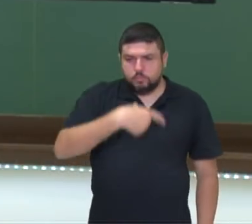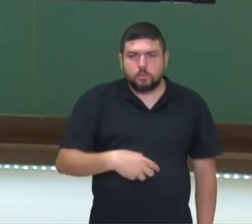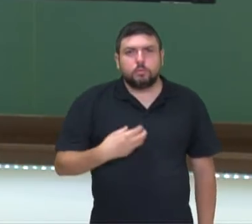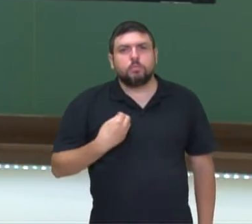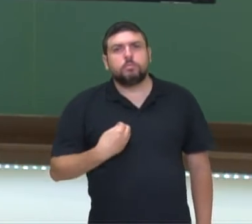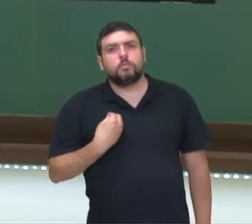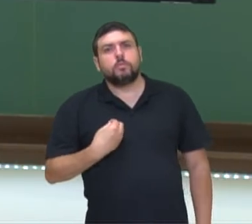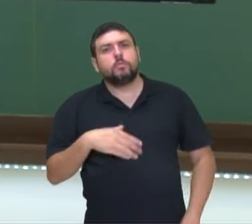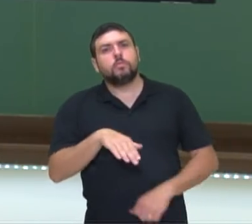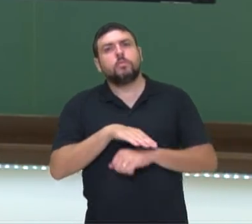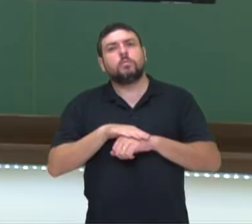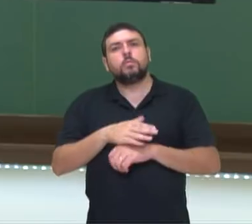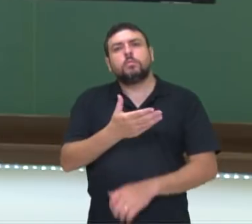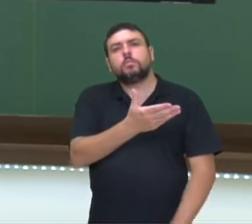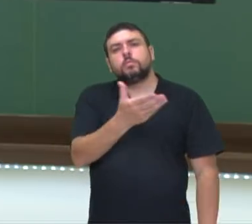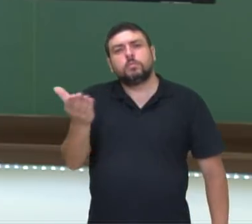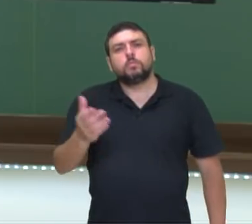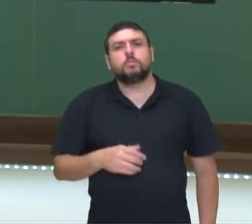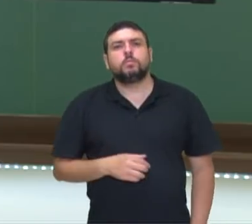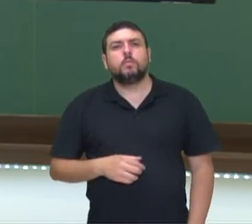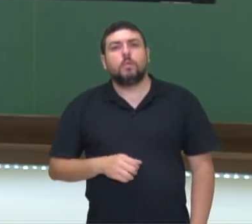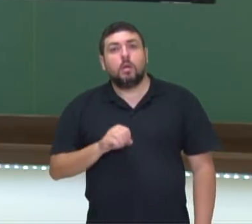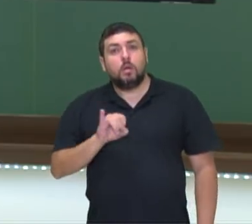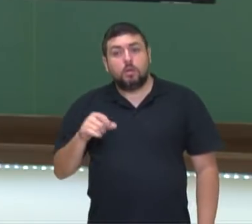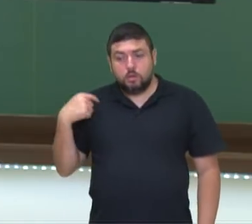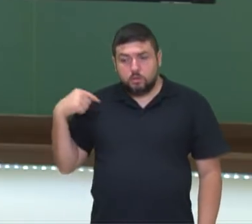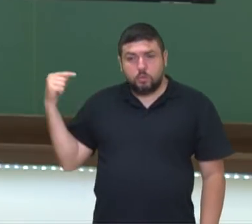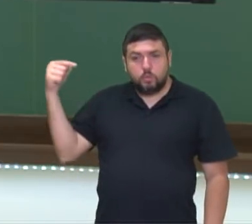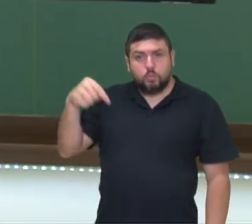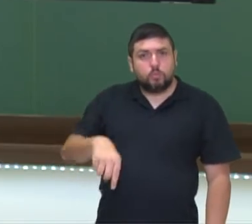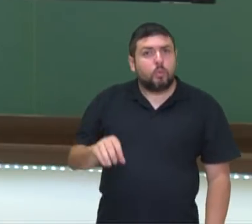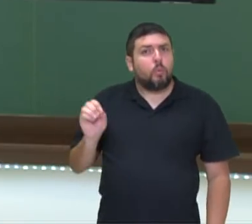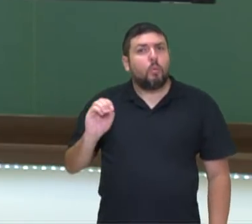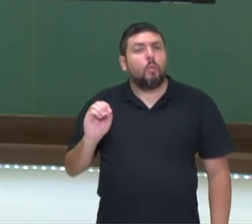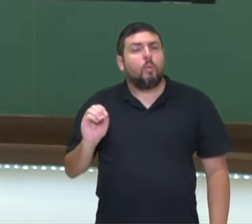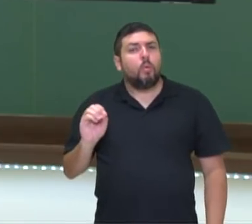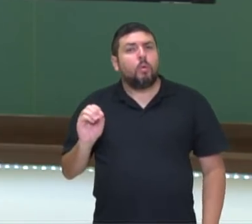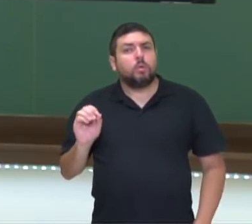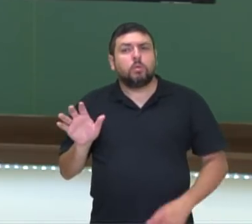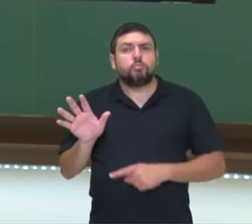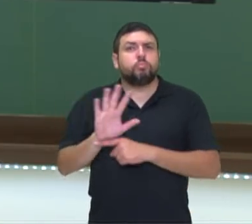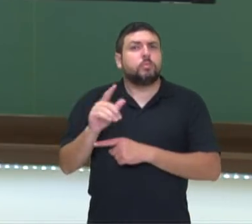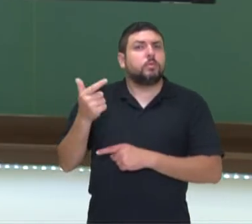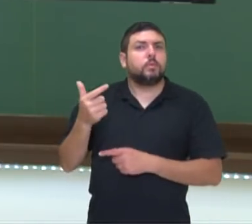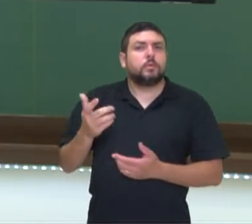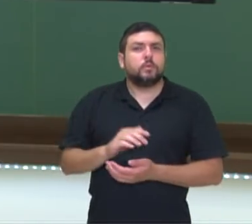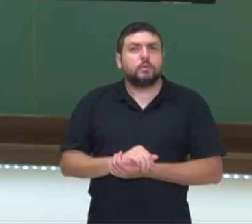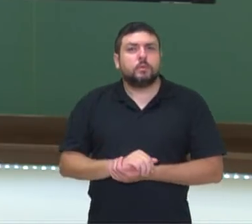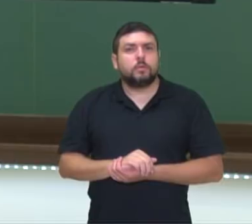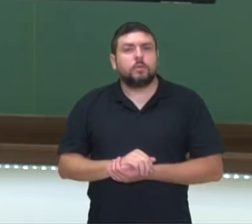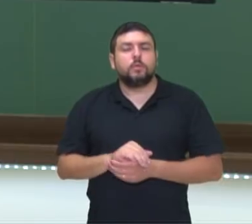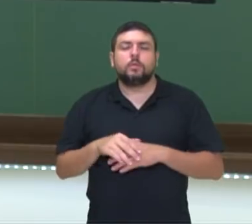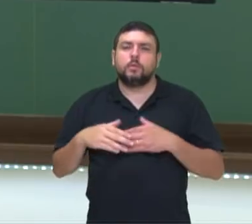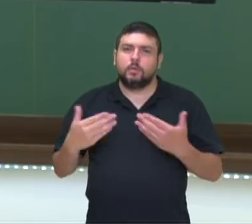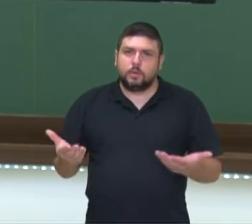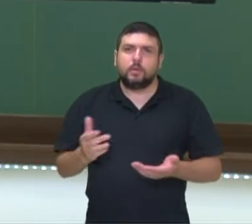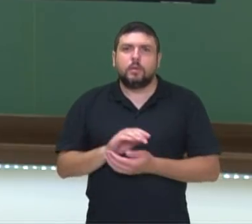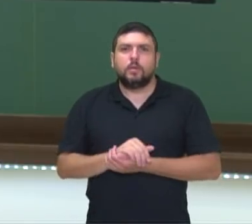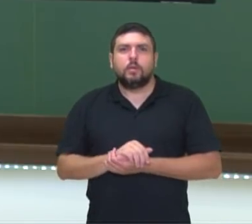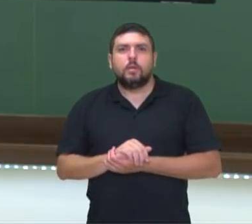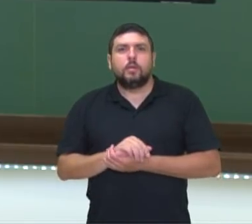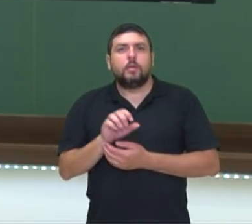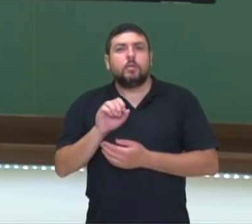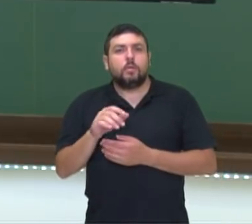você. Se eu não estivesse aqui, nosso vídeo não aconteceria. Percebeu a relação de